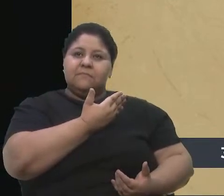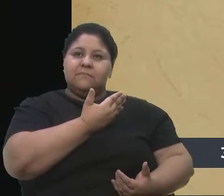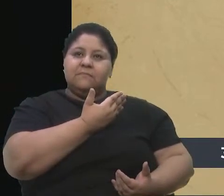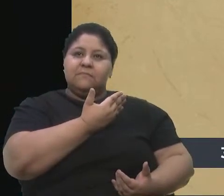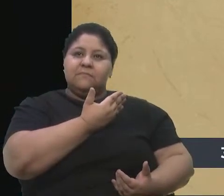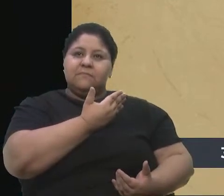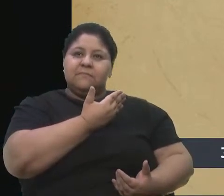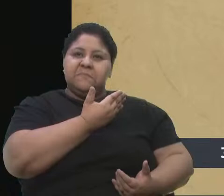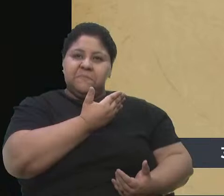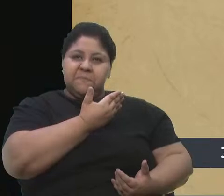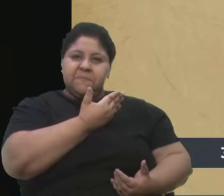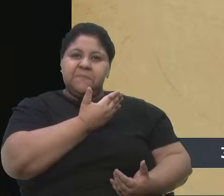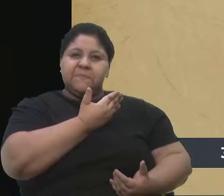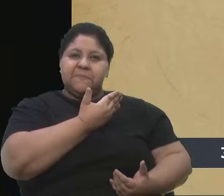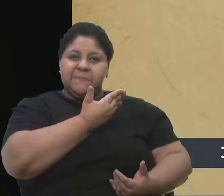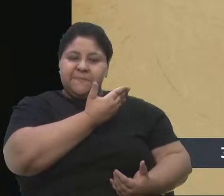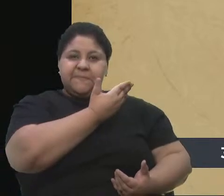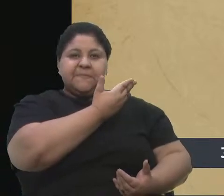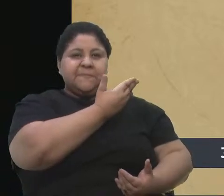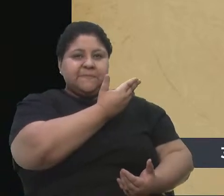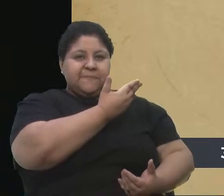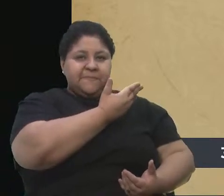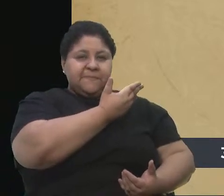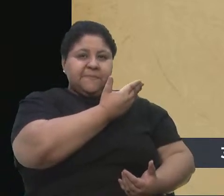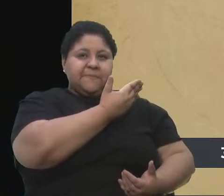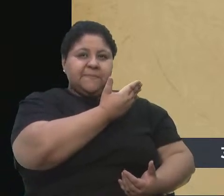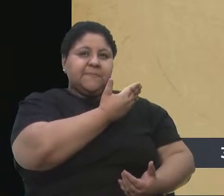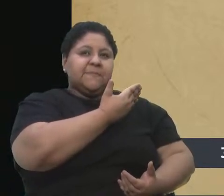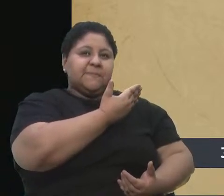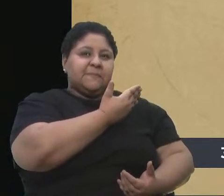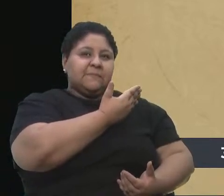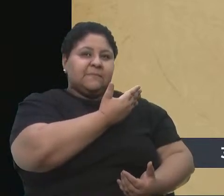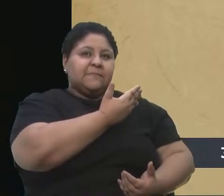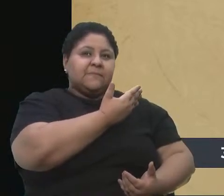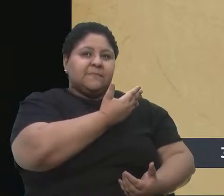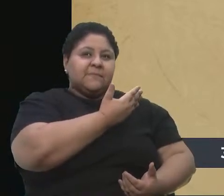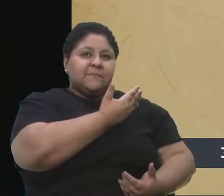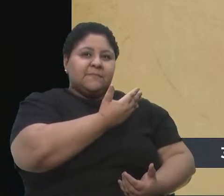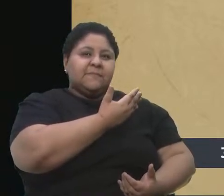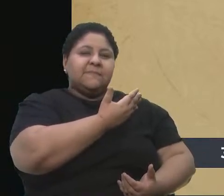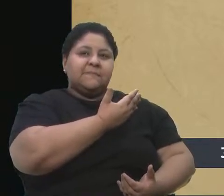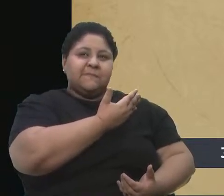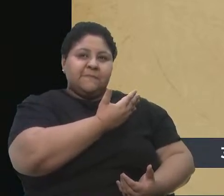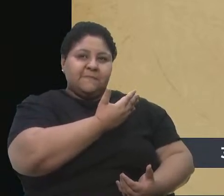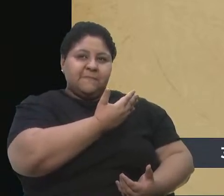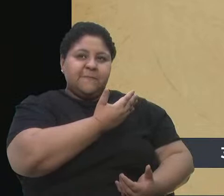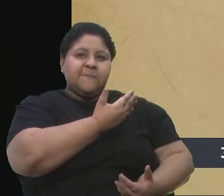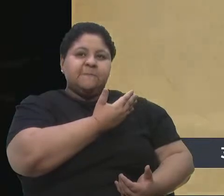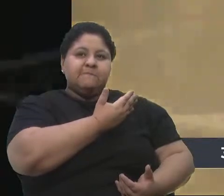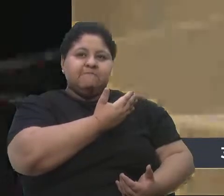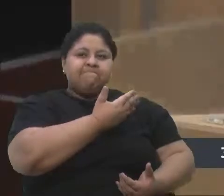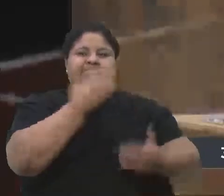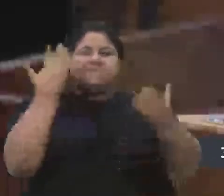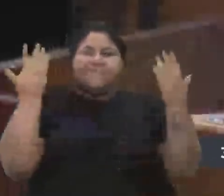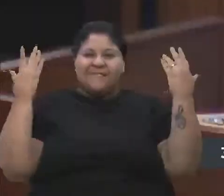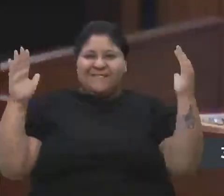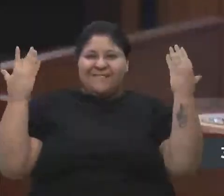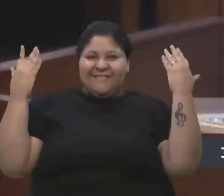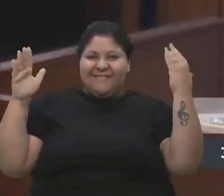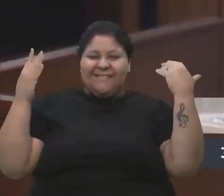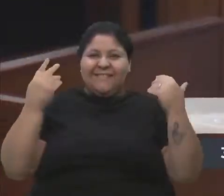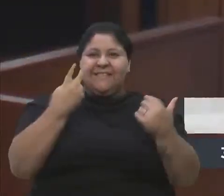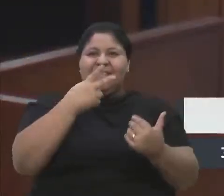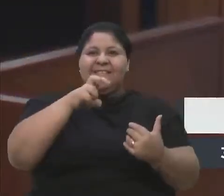com a Escola Luciano Corsetti e lá de Farroupilha, o CTG Aldeia Farroupilha com a Escola João Grendene. Parabéns, 25ª